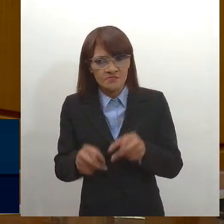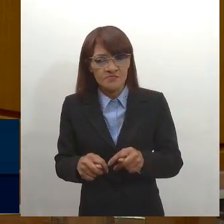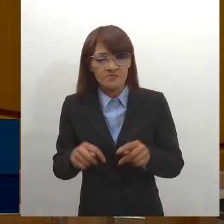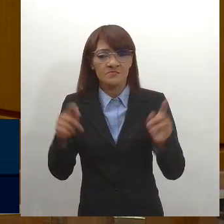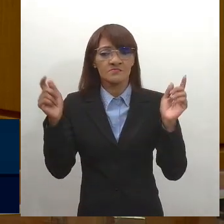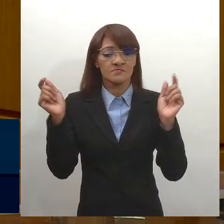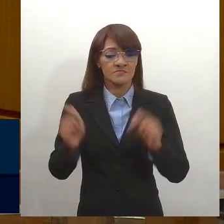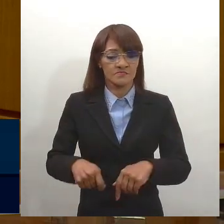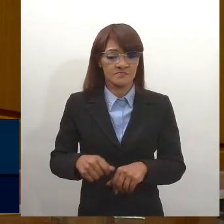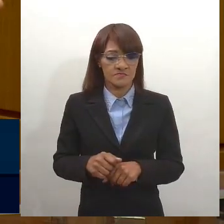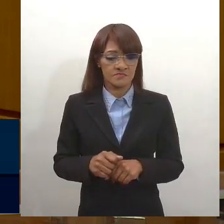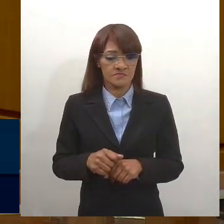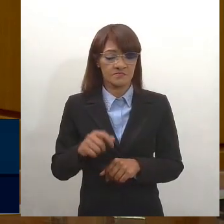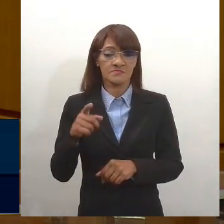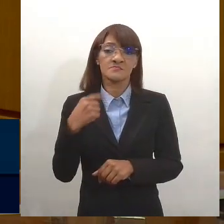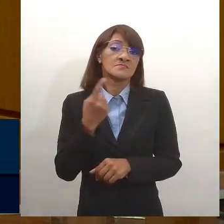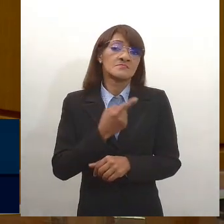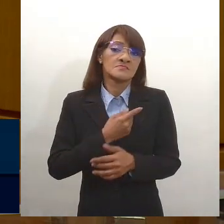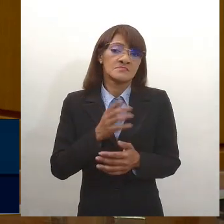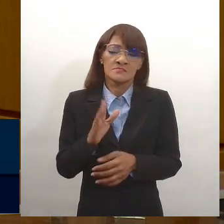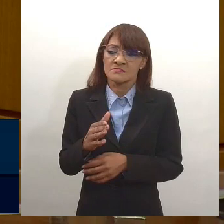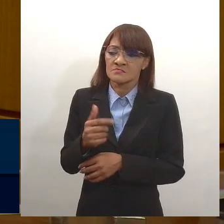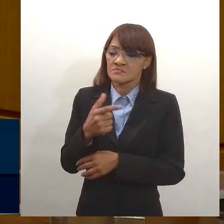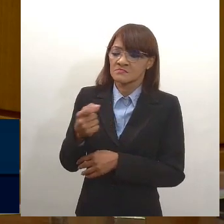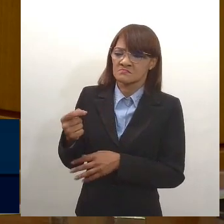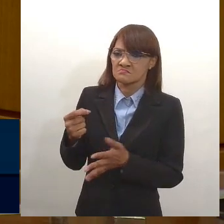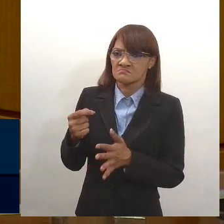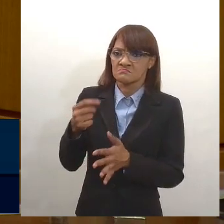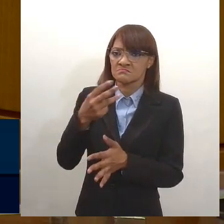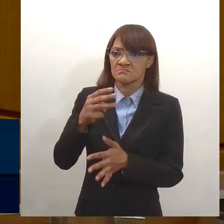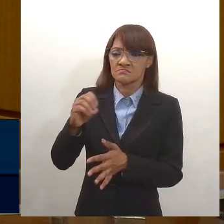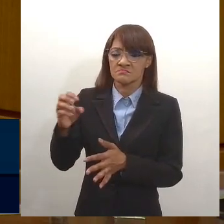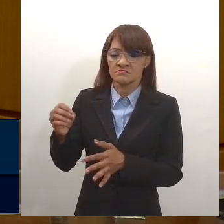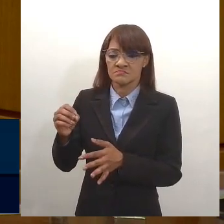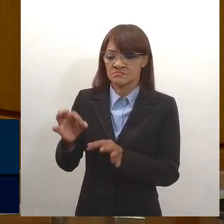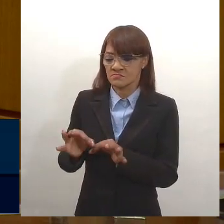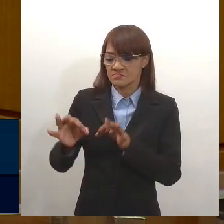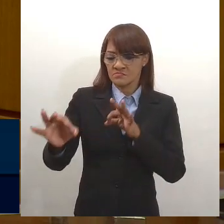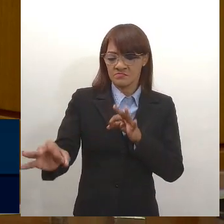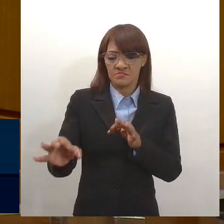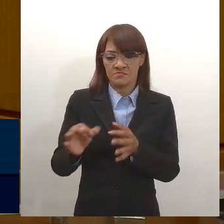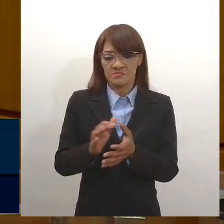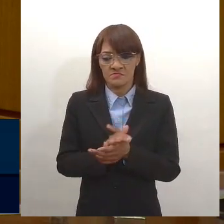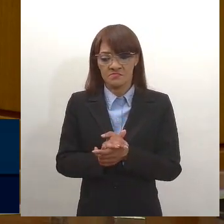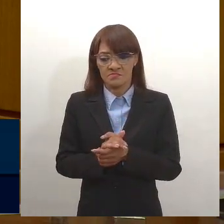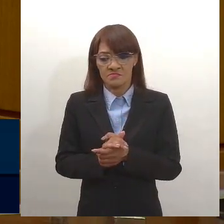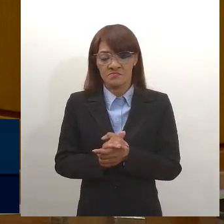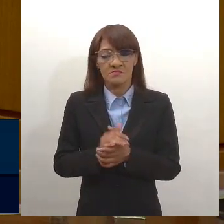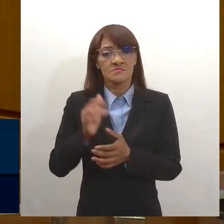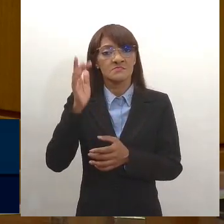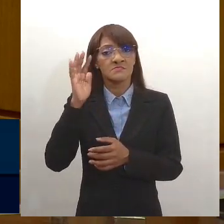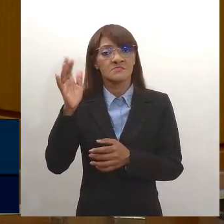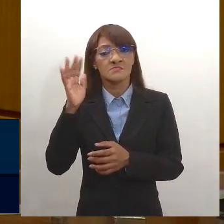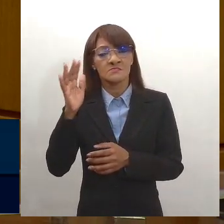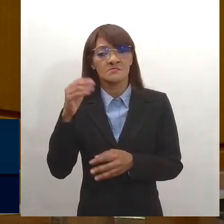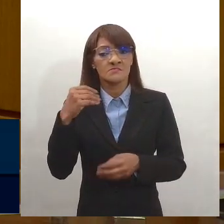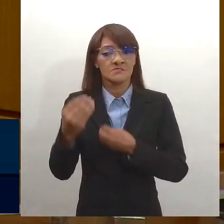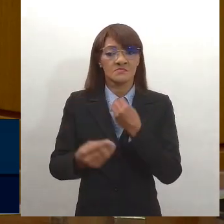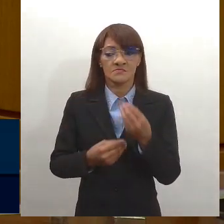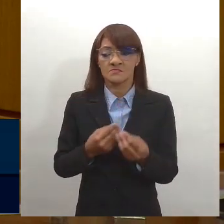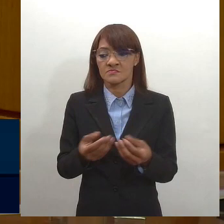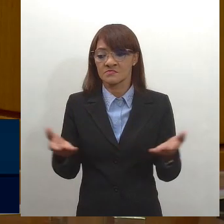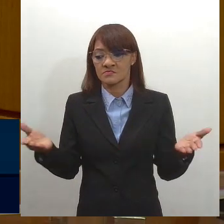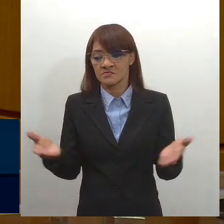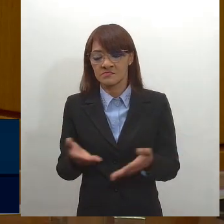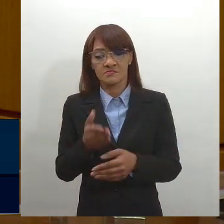200 quilômetros, 300 quilômetros de distância do São Francisco. Imaginem que nós temos o estado do Maranhão, que a cidade mais próxima da